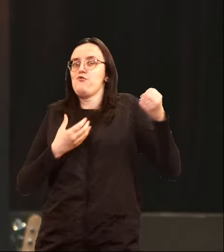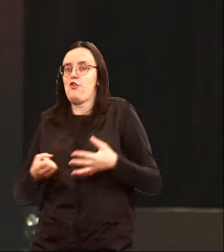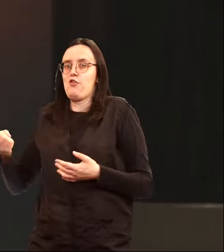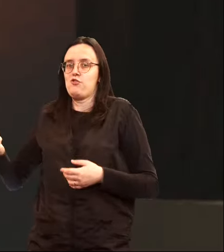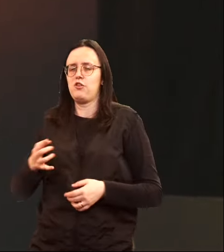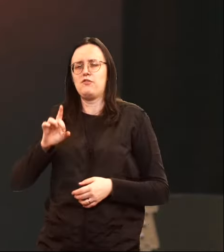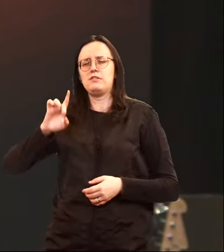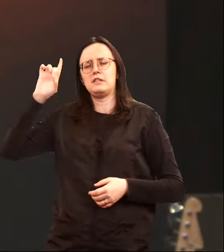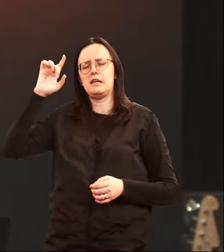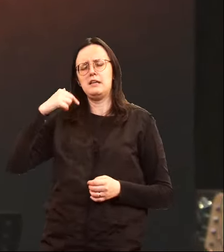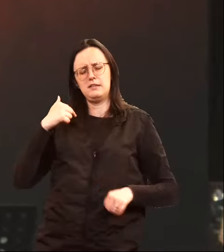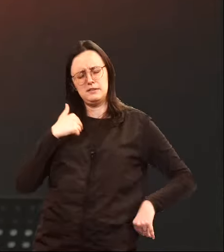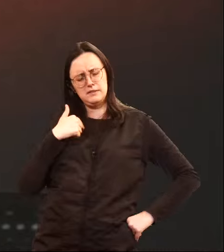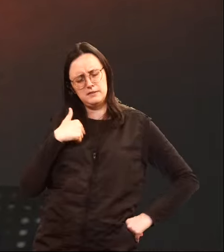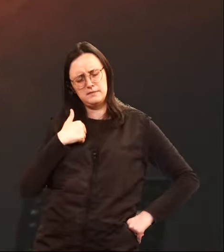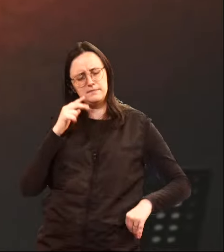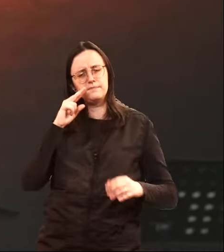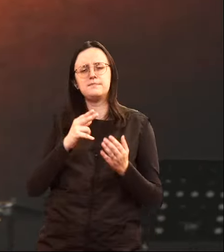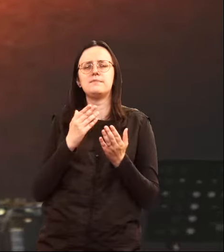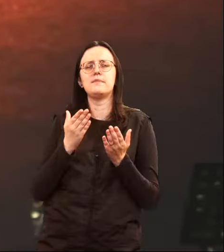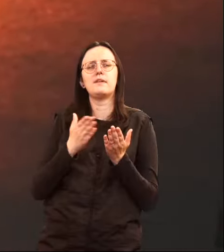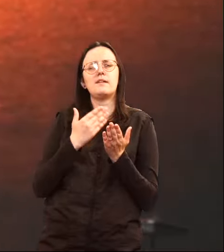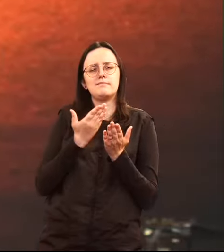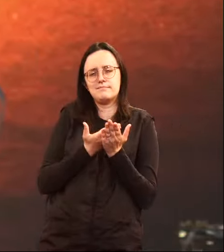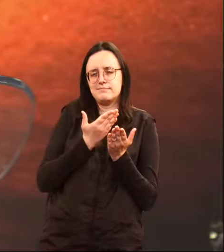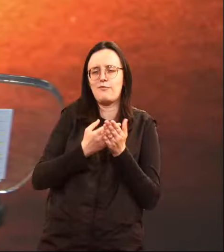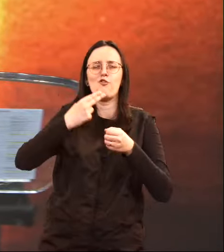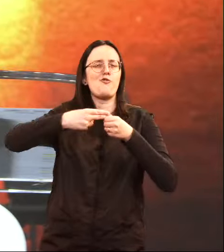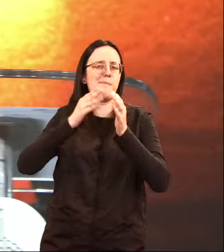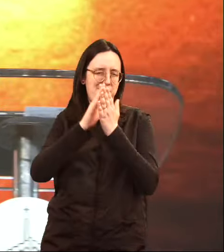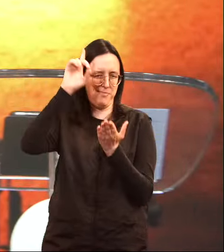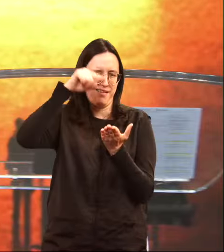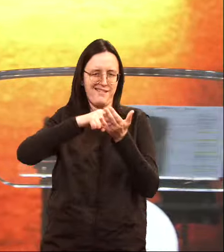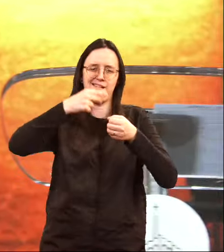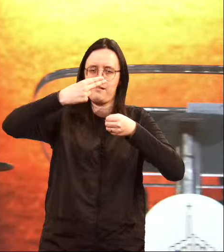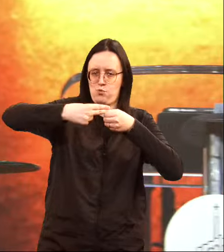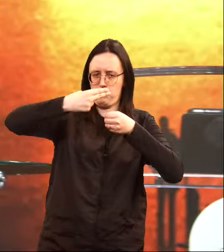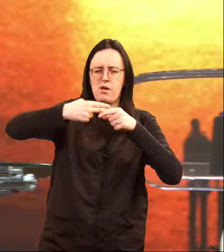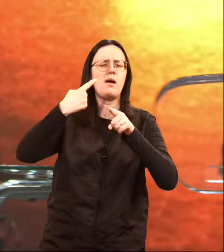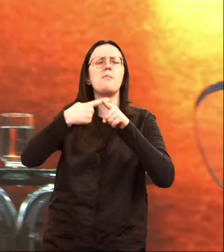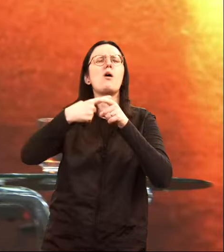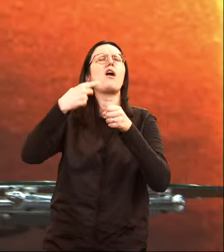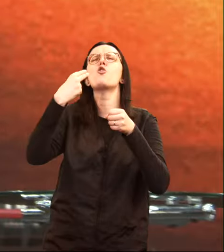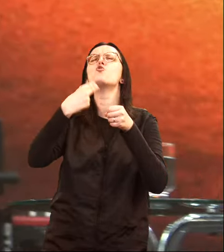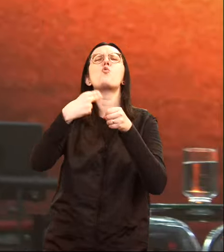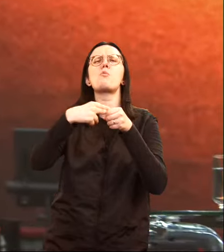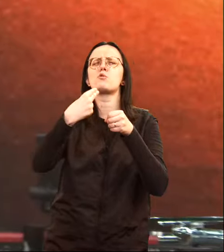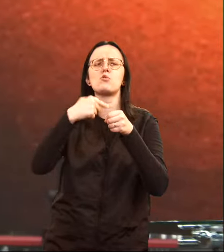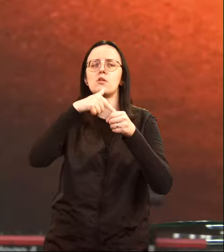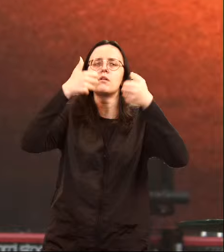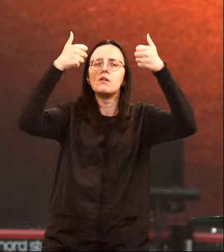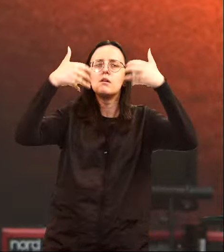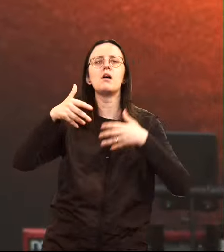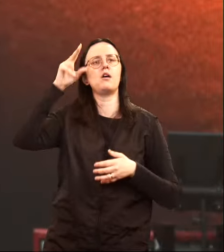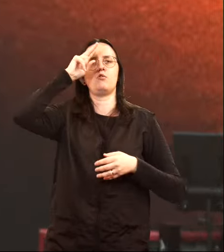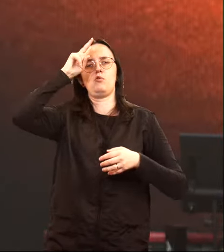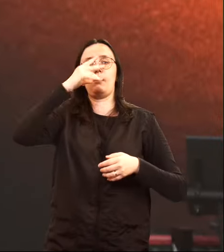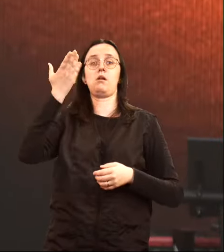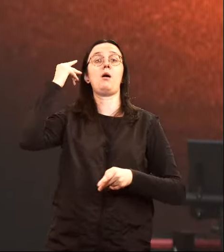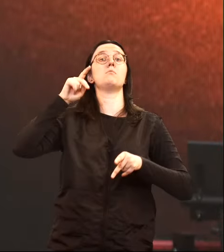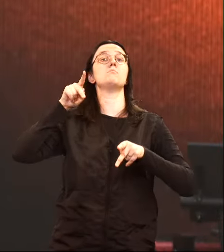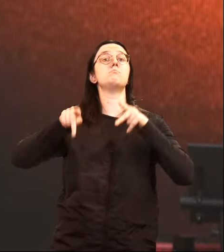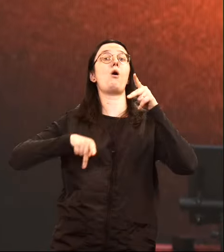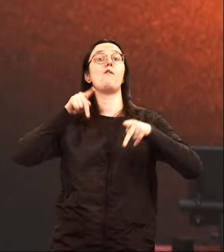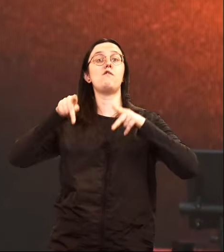de Deus, eu me debrucei sobre um livro de Números. Porque no livro de Números, aí ele vai contar a história do povo indo